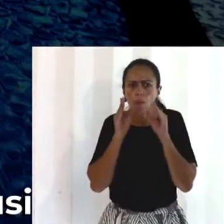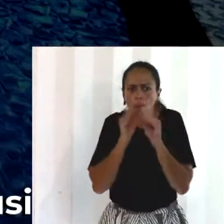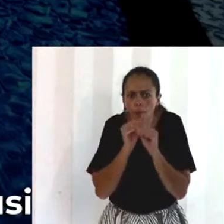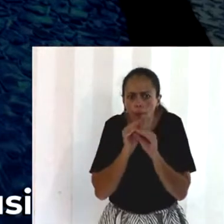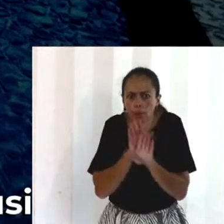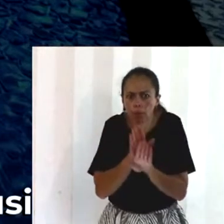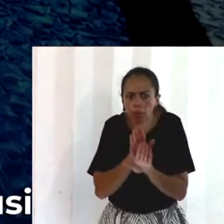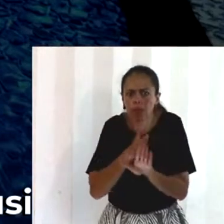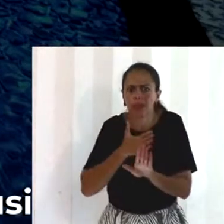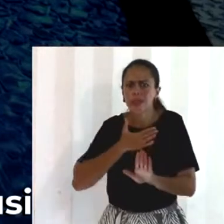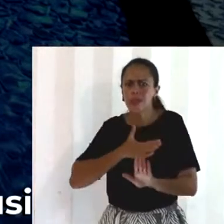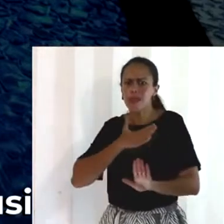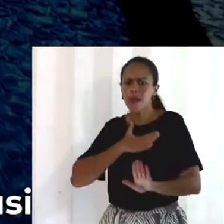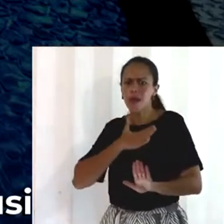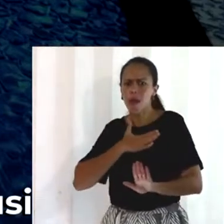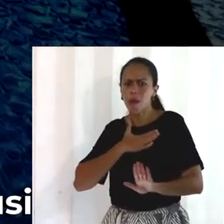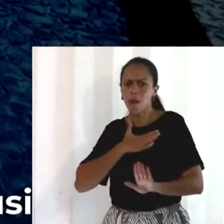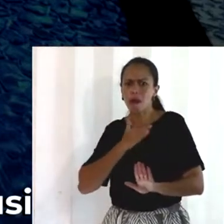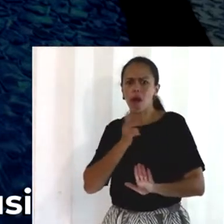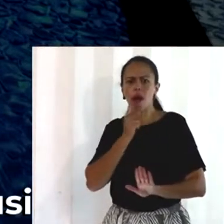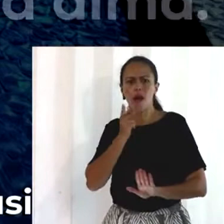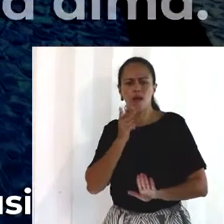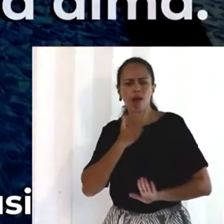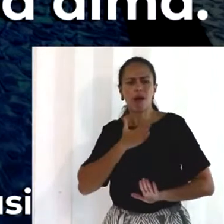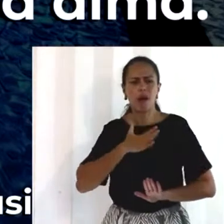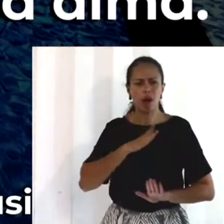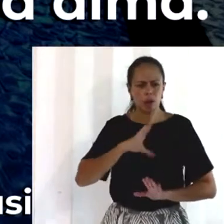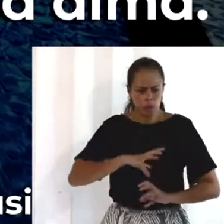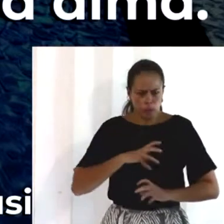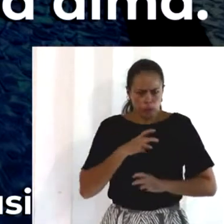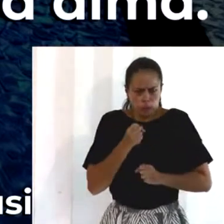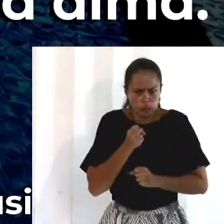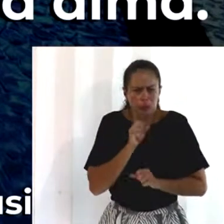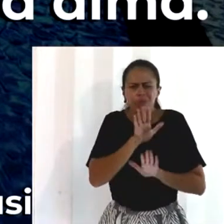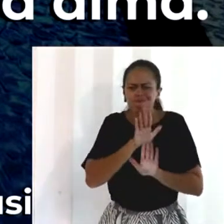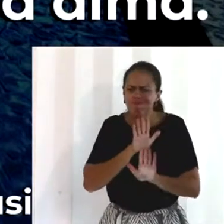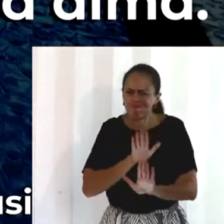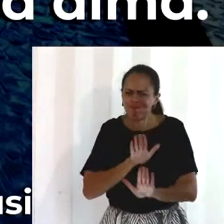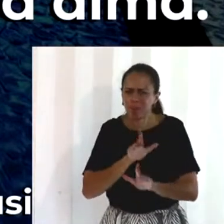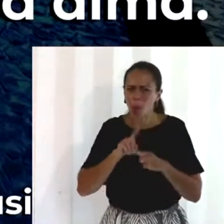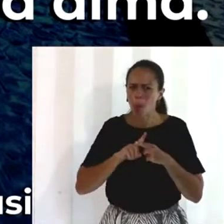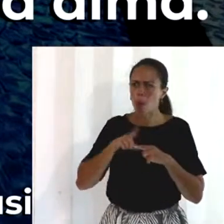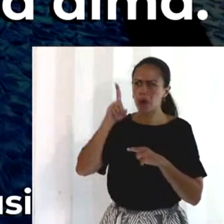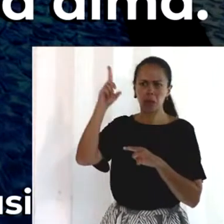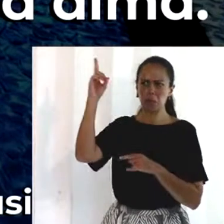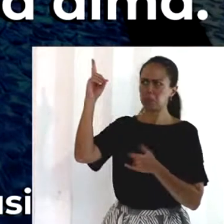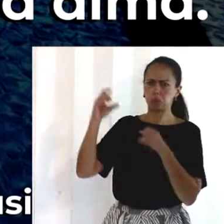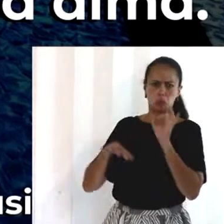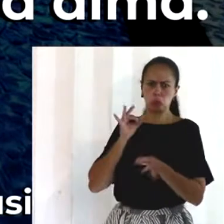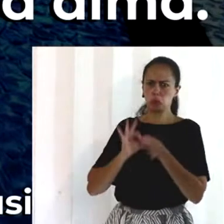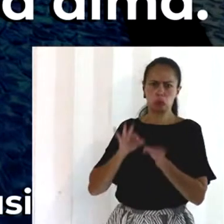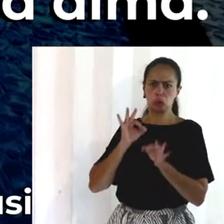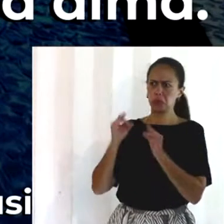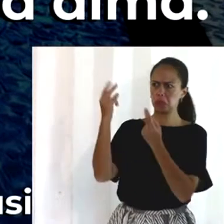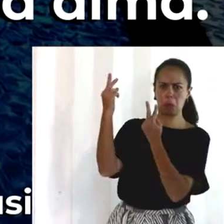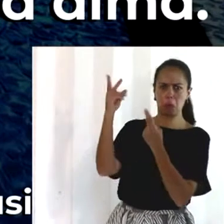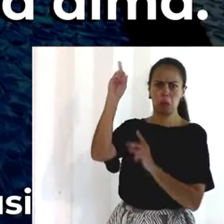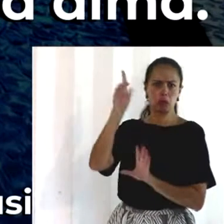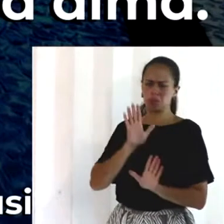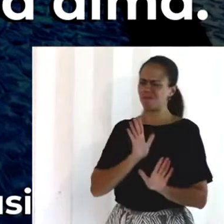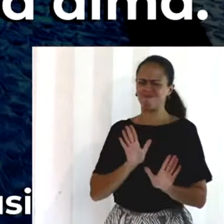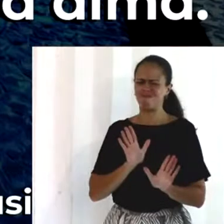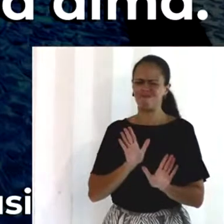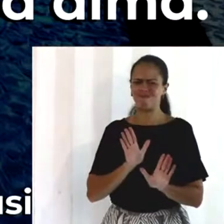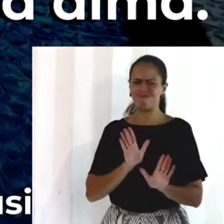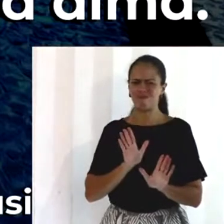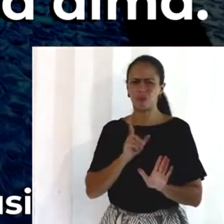do homem não produz a justiça de Deus. Portanto, despojando-vos de toda impureza e acúmulo de maldade,